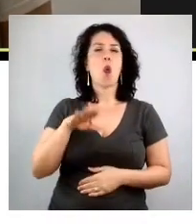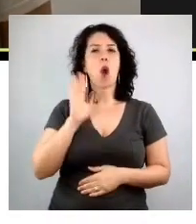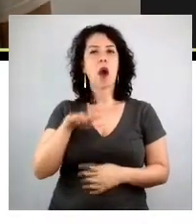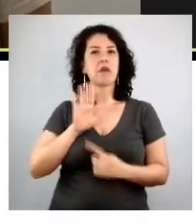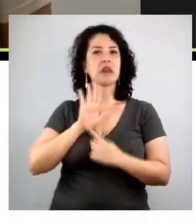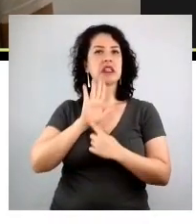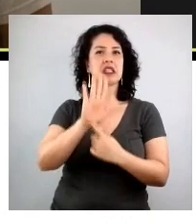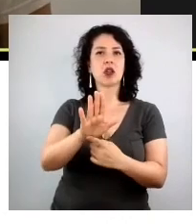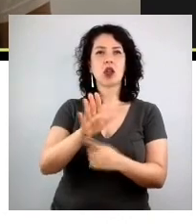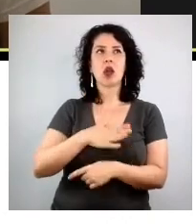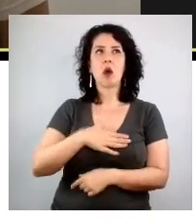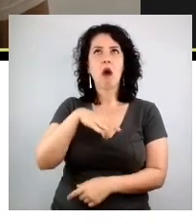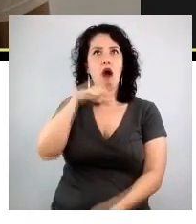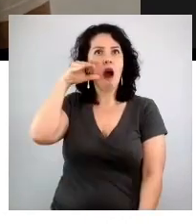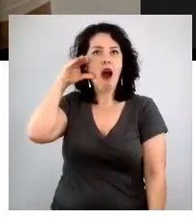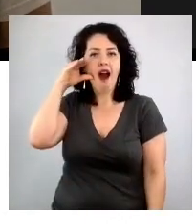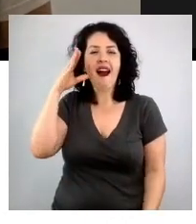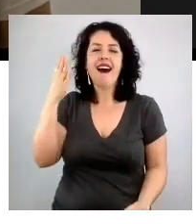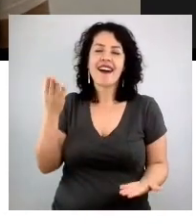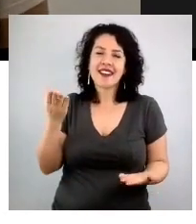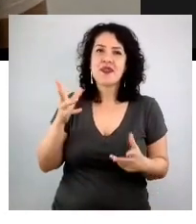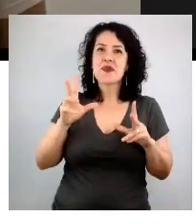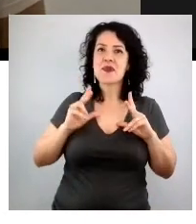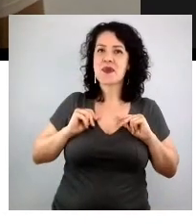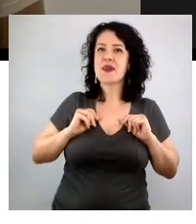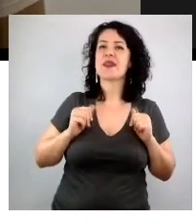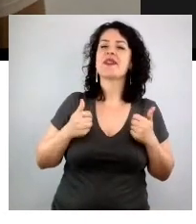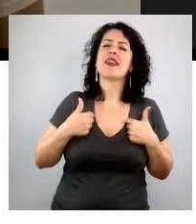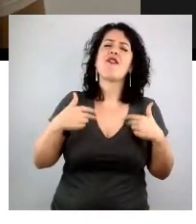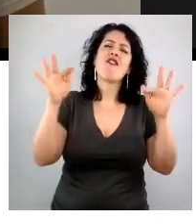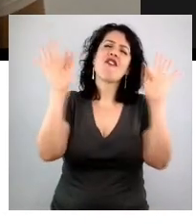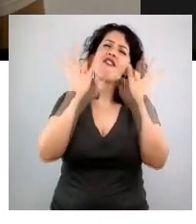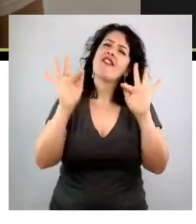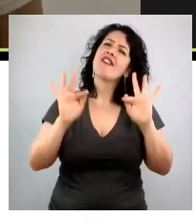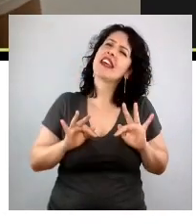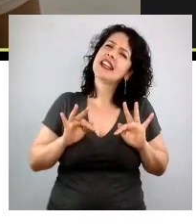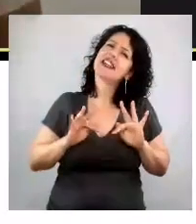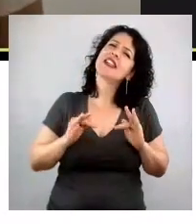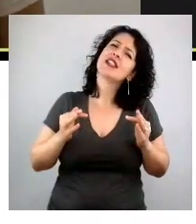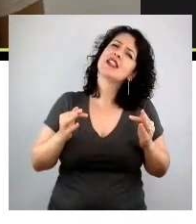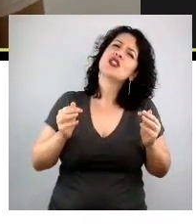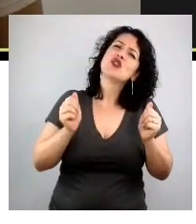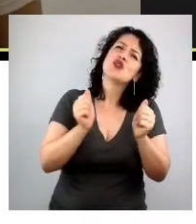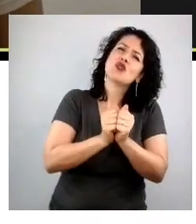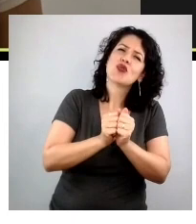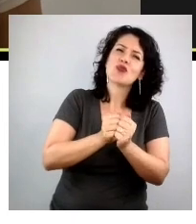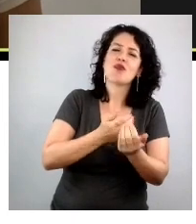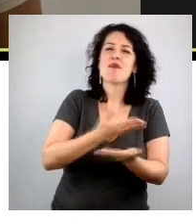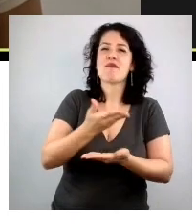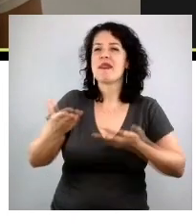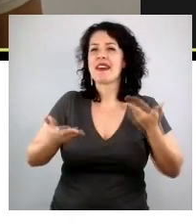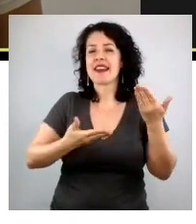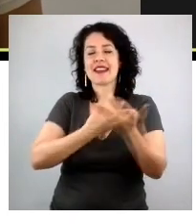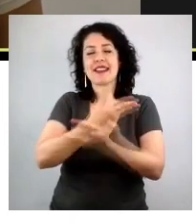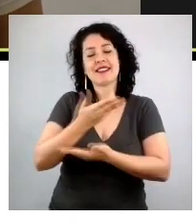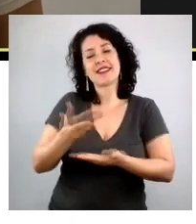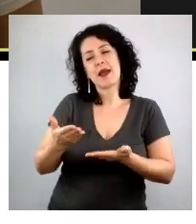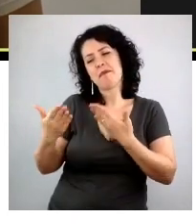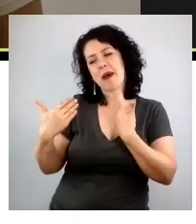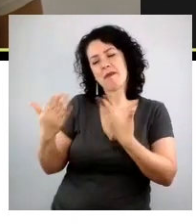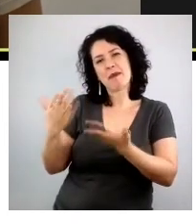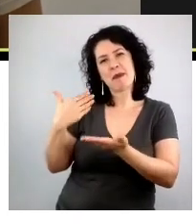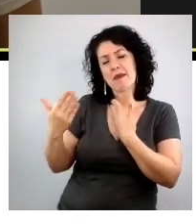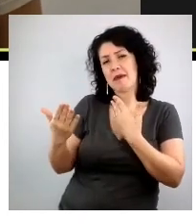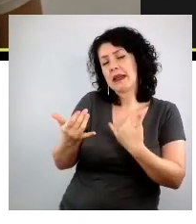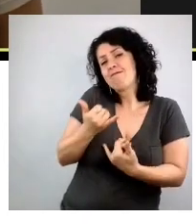aqui. Muito feliz de estar aqui dividindo esse bate-papo com você. Infelizmente, a Gi não pode estar com a gente, mas